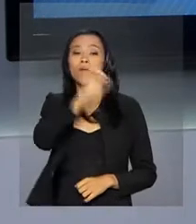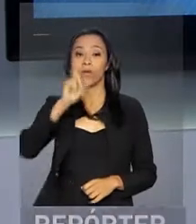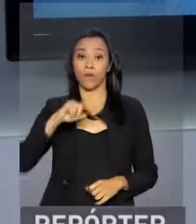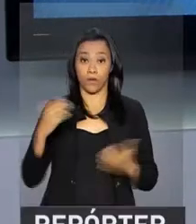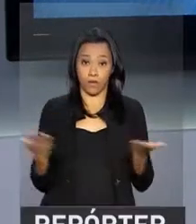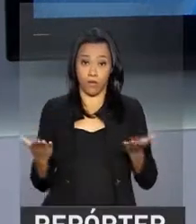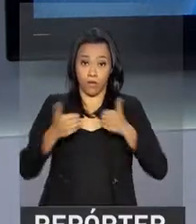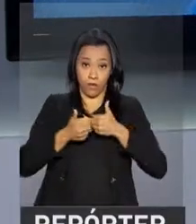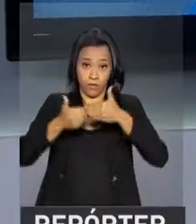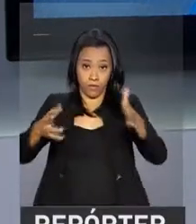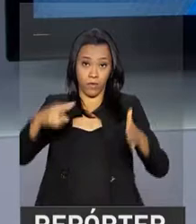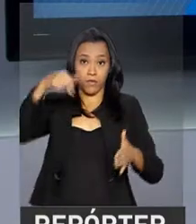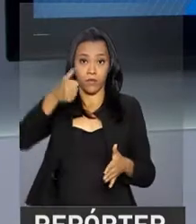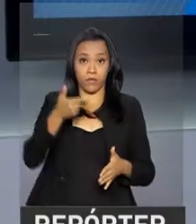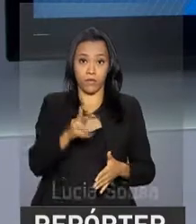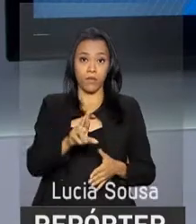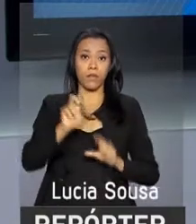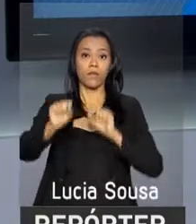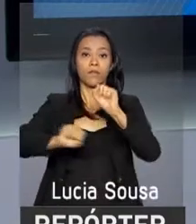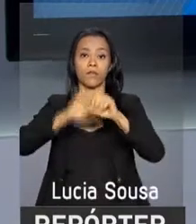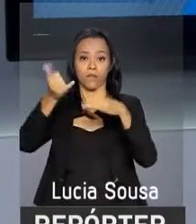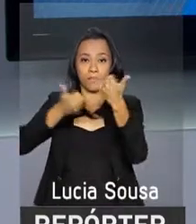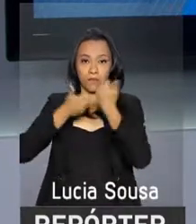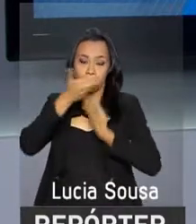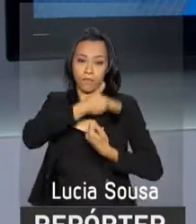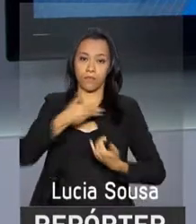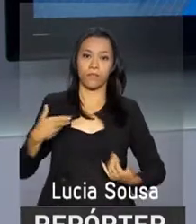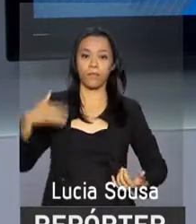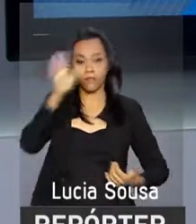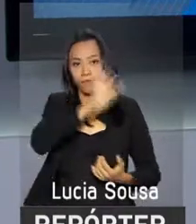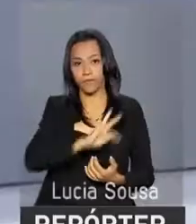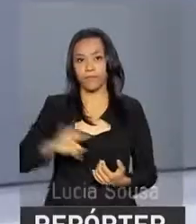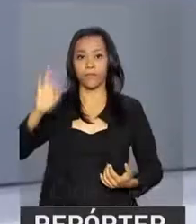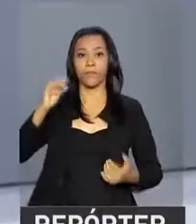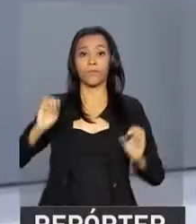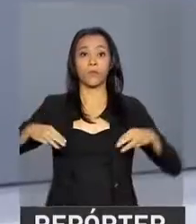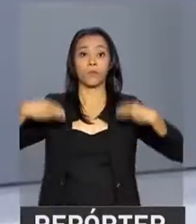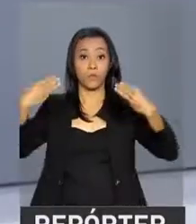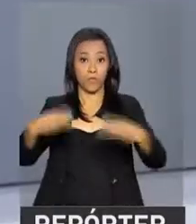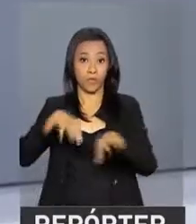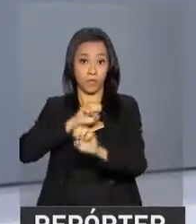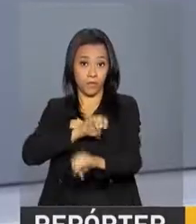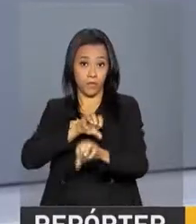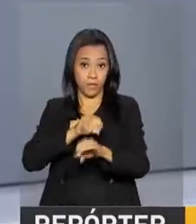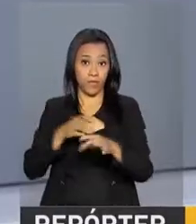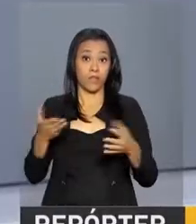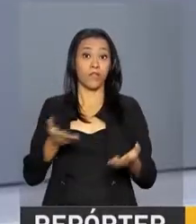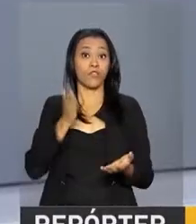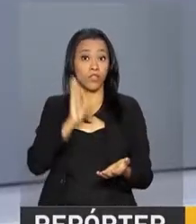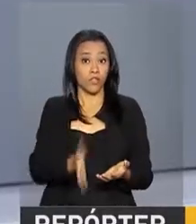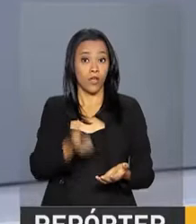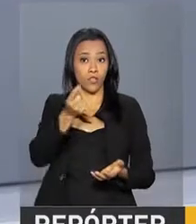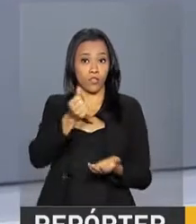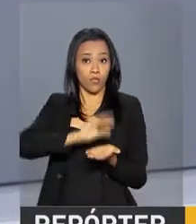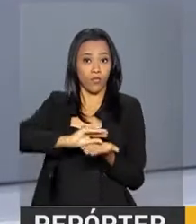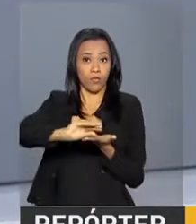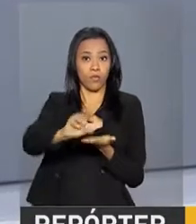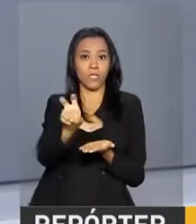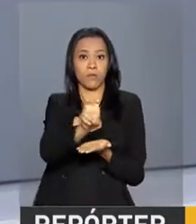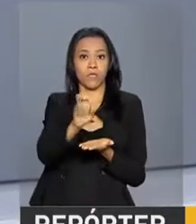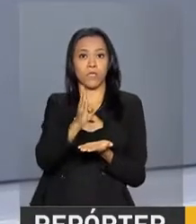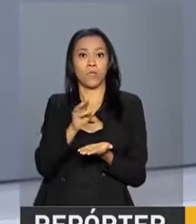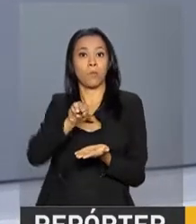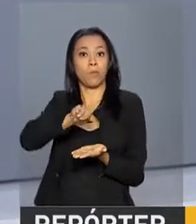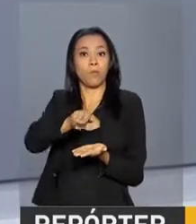Olá, começa agora mais um Repórter NBR com as notícias do governo federal. O Ministério da Educação liberou 55 milhões de